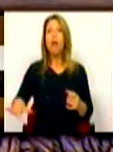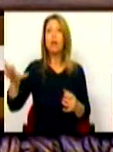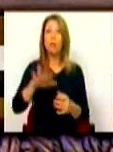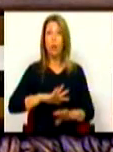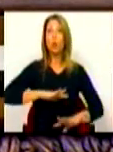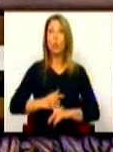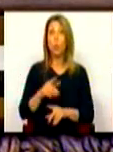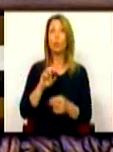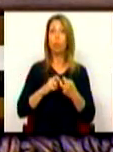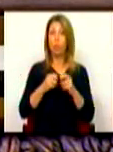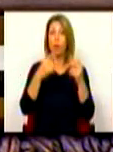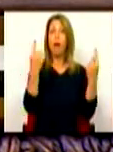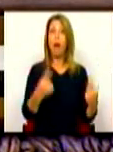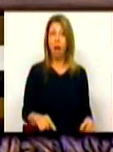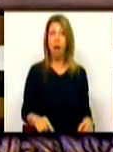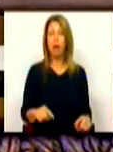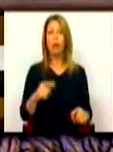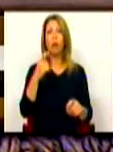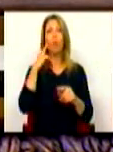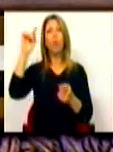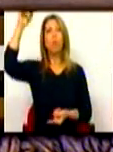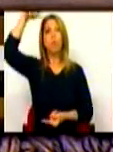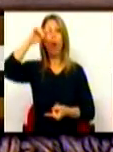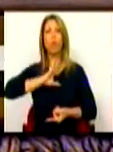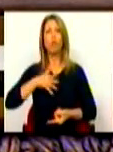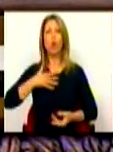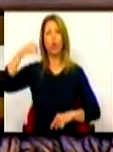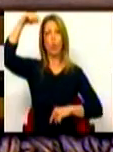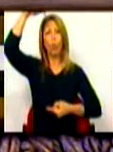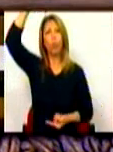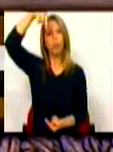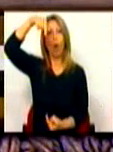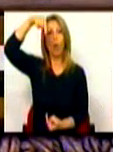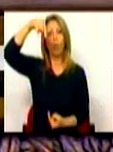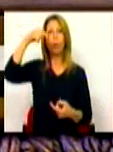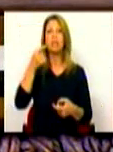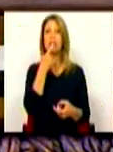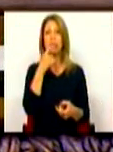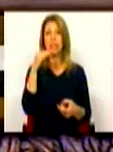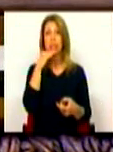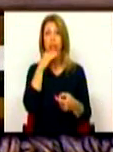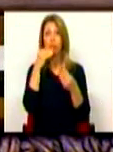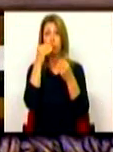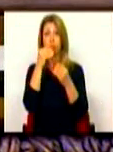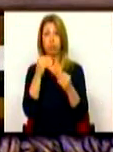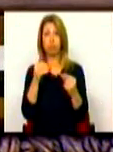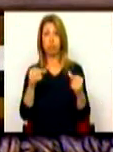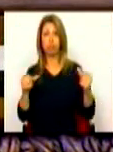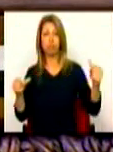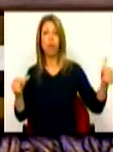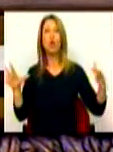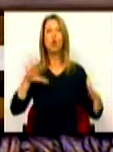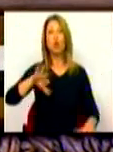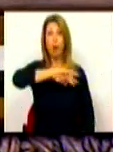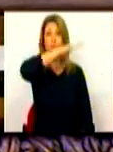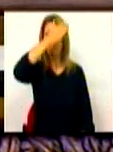dimensão do problema, o desgelo nos polos, com o aquecimento global, bem como as zonas montanhosas que deixarão de ter